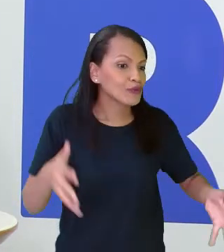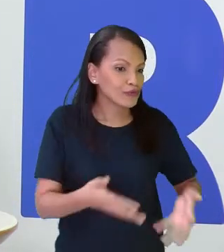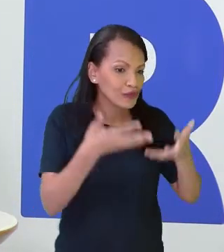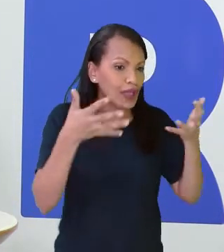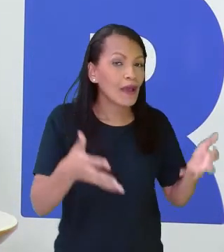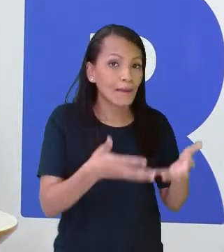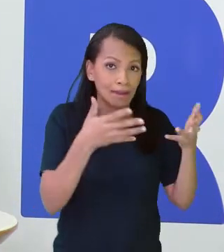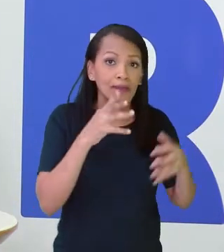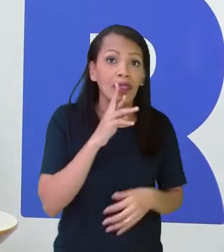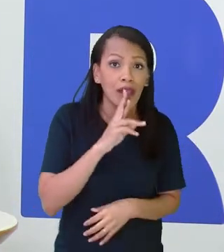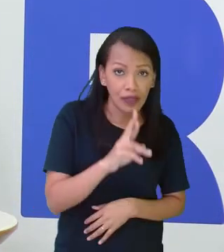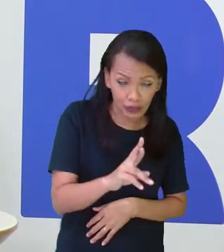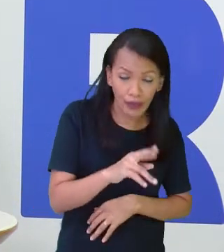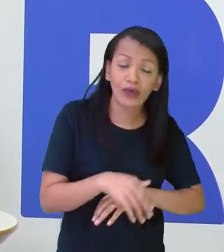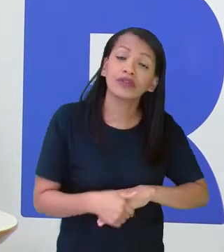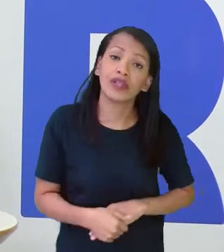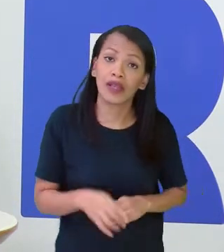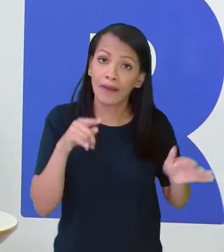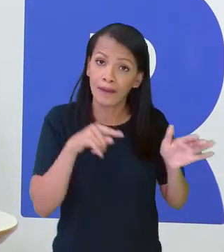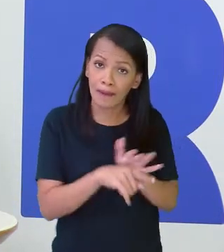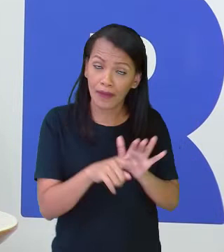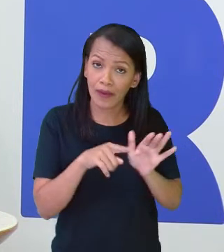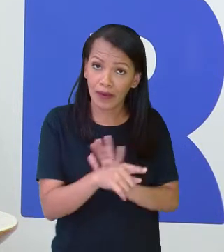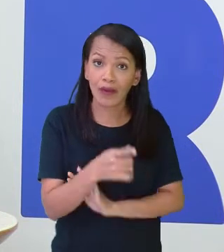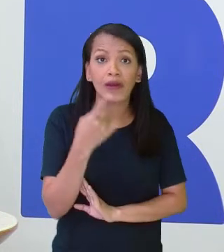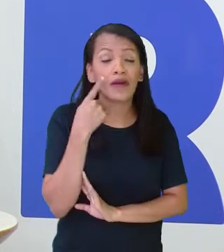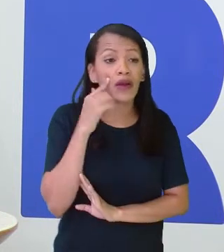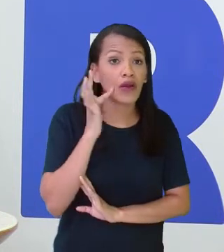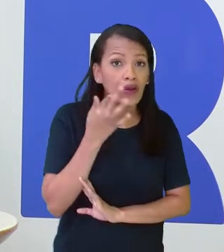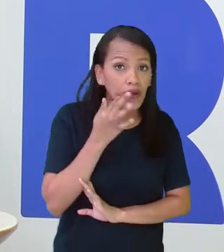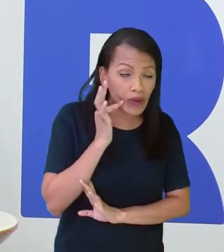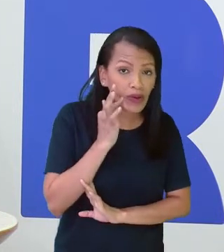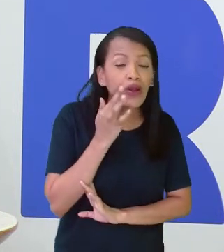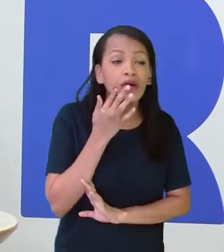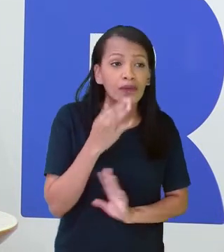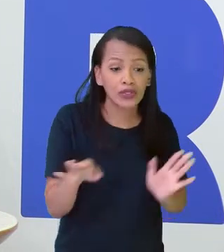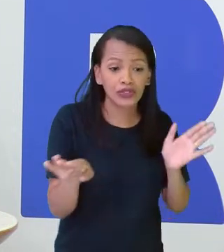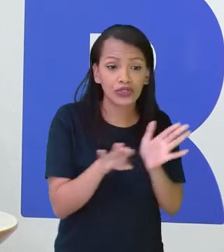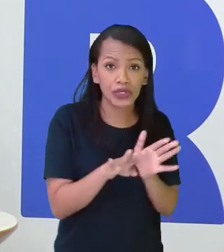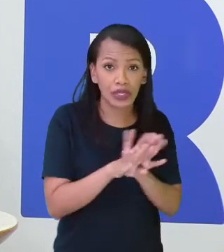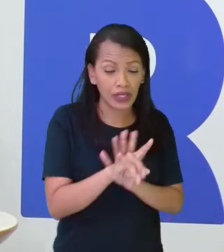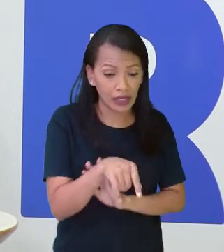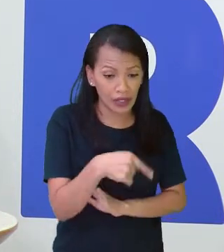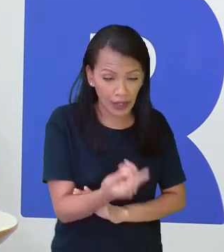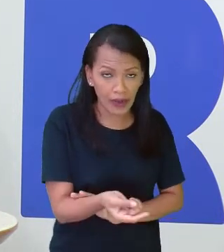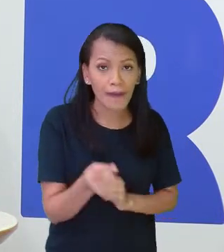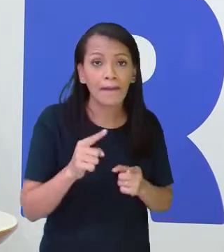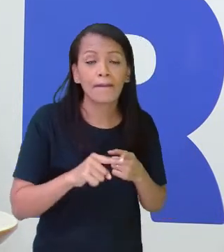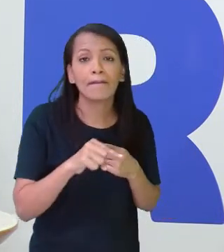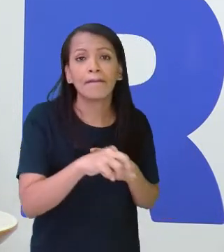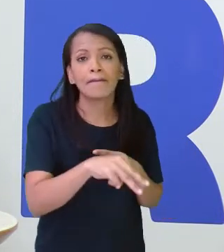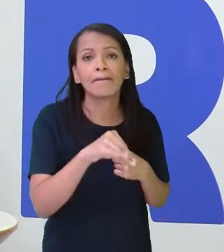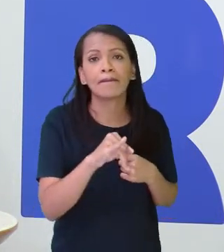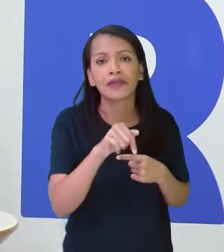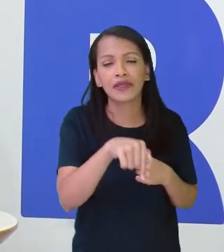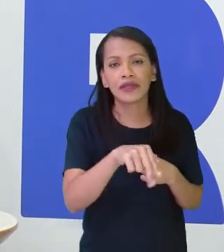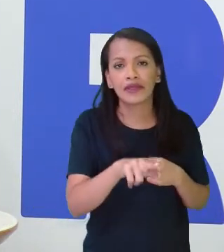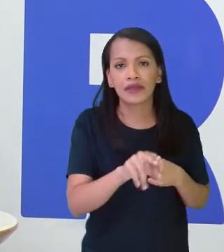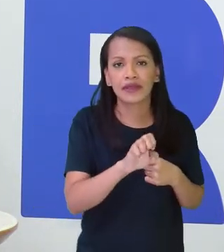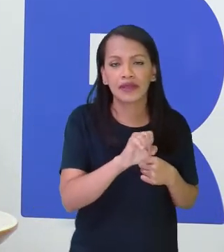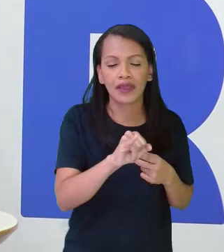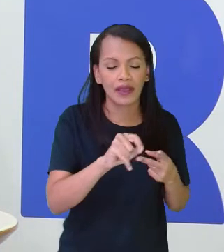só respondendo a pergunta anterior sobre as frutas, é porque às vezes chega depois. Miqueias Alice disse que